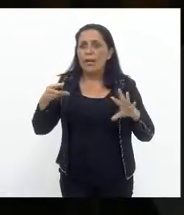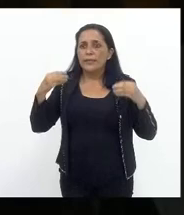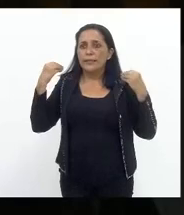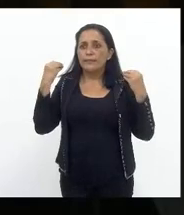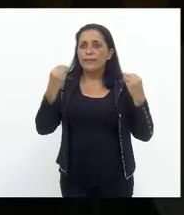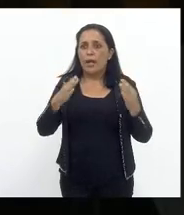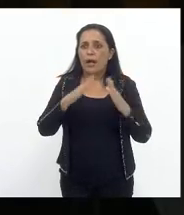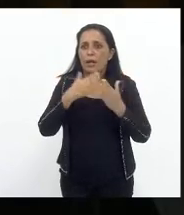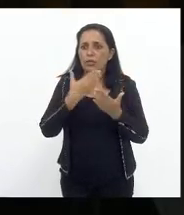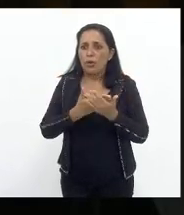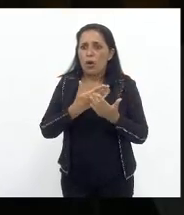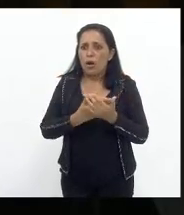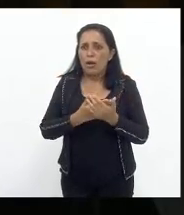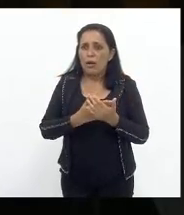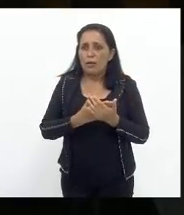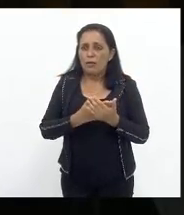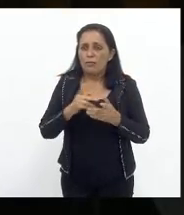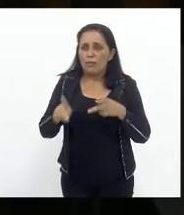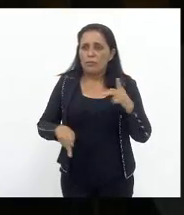entrega a escola para a população.